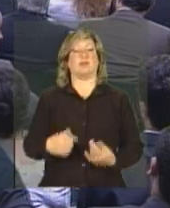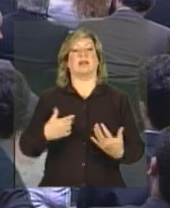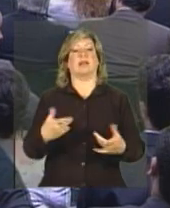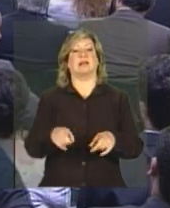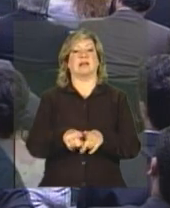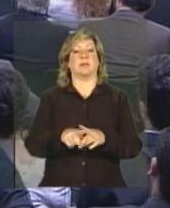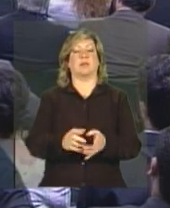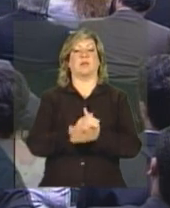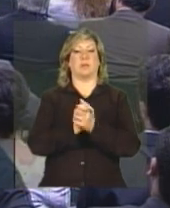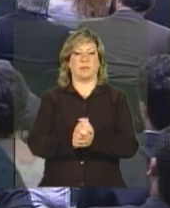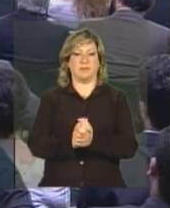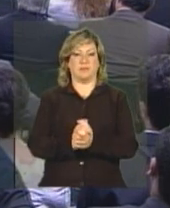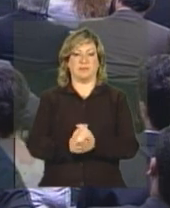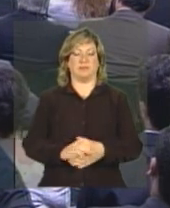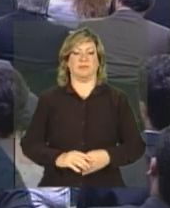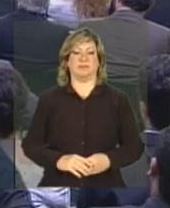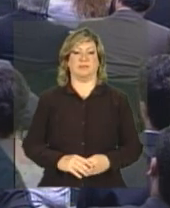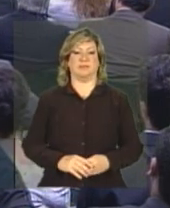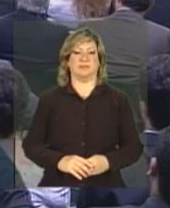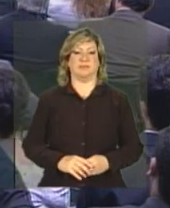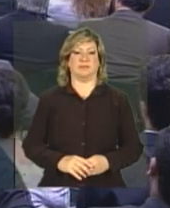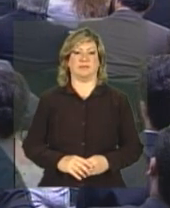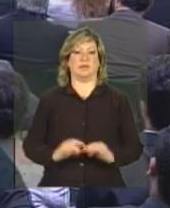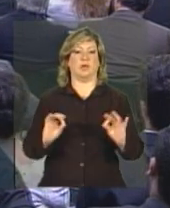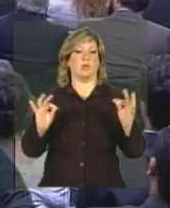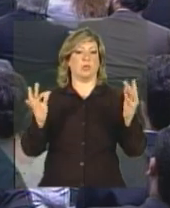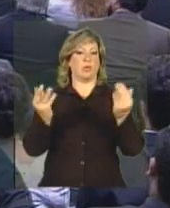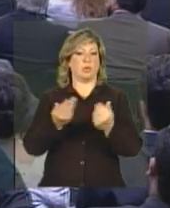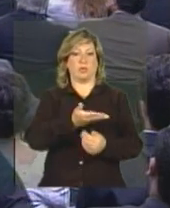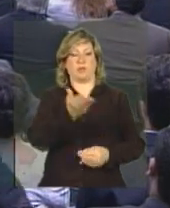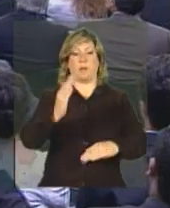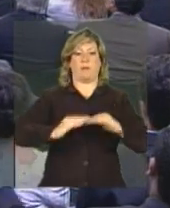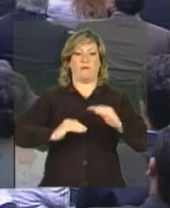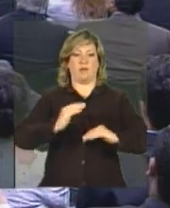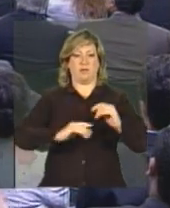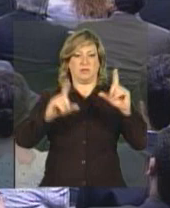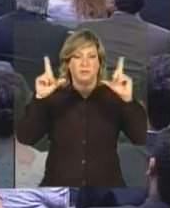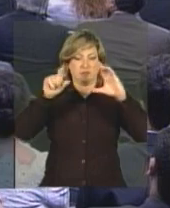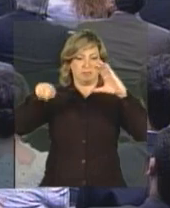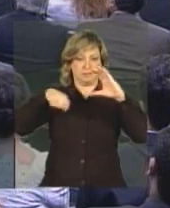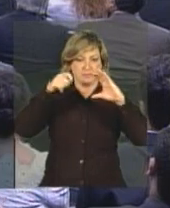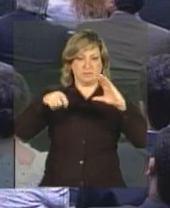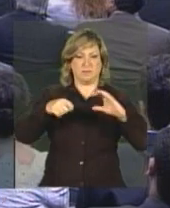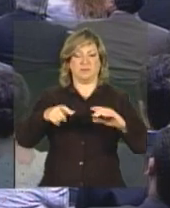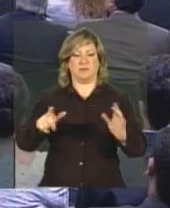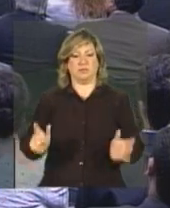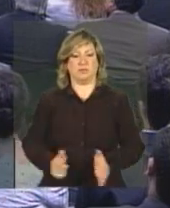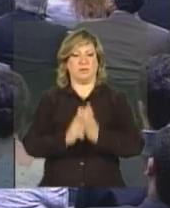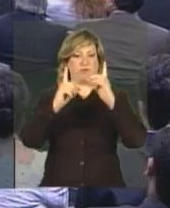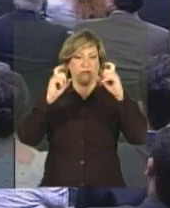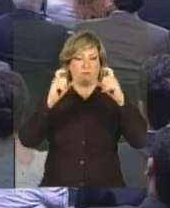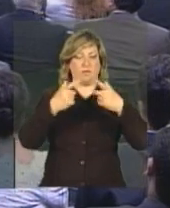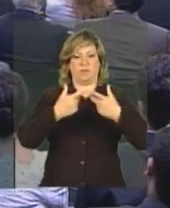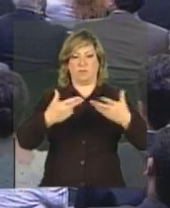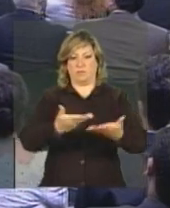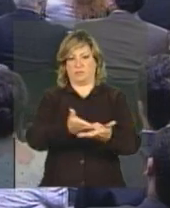Queria também cumprimentar todos os profissionais da imprensa aqui presentes,